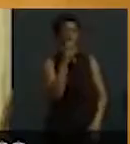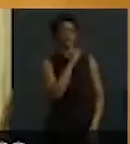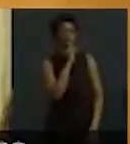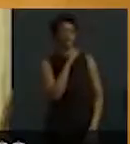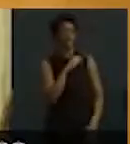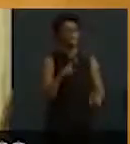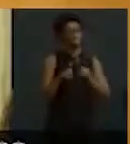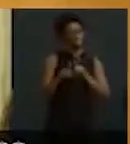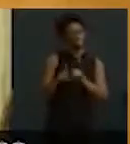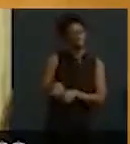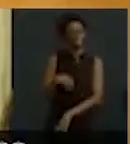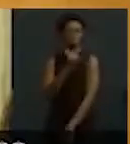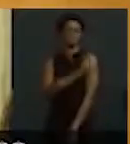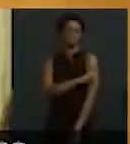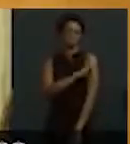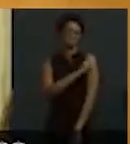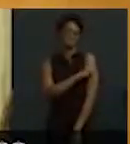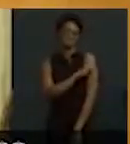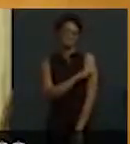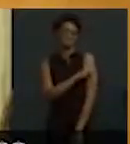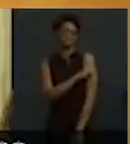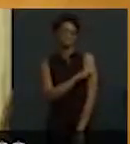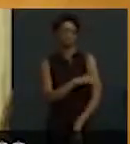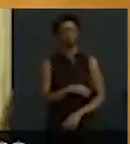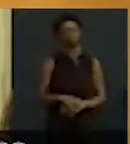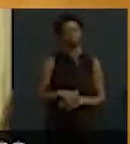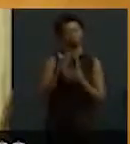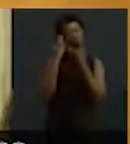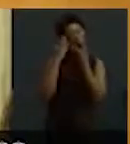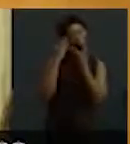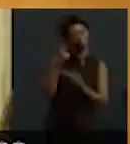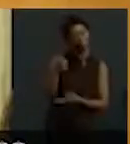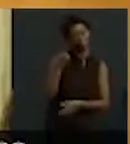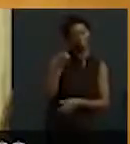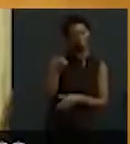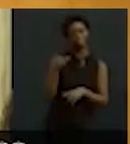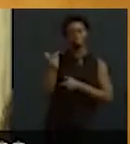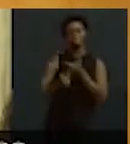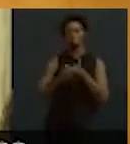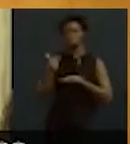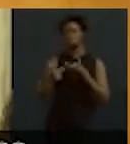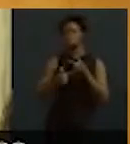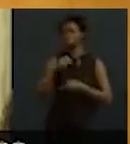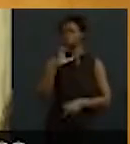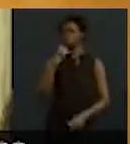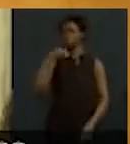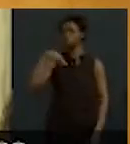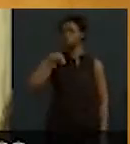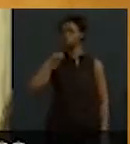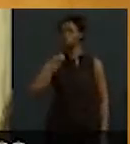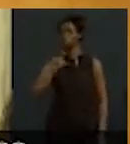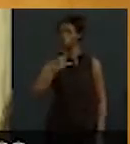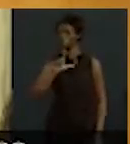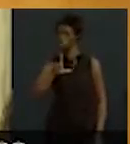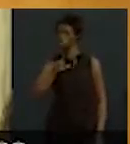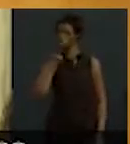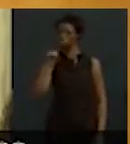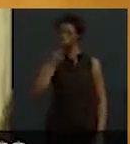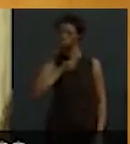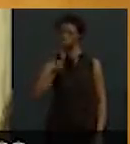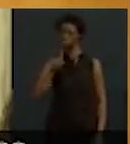fluminense. Graças ao trabalho desenvolvido pelo cônsul Del Guides, as